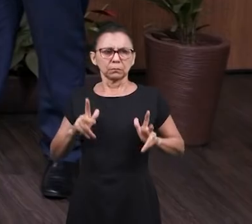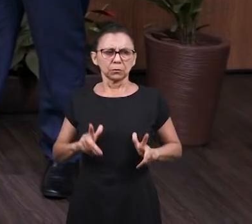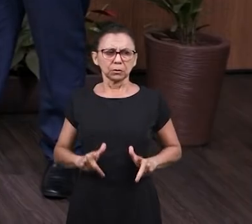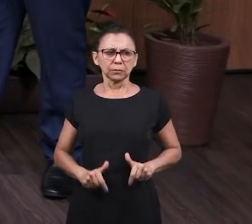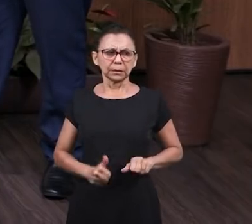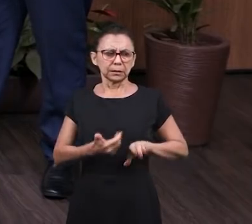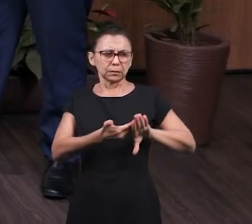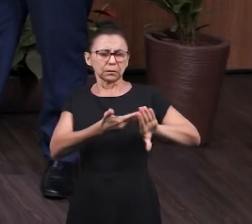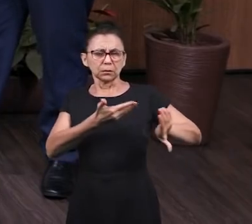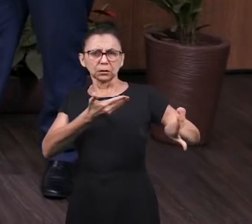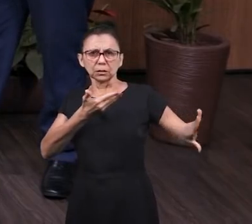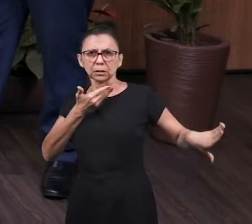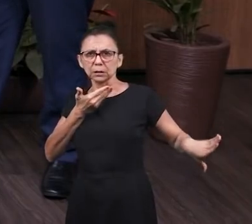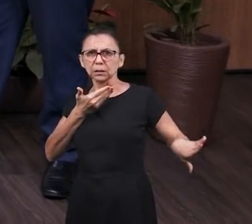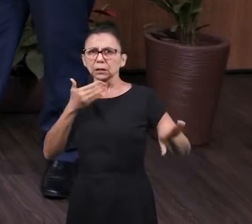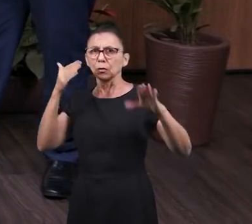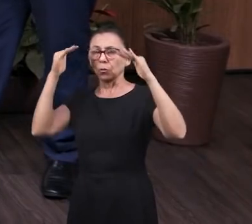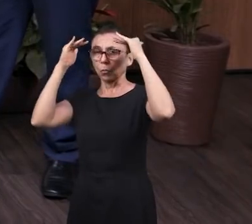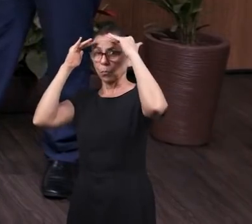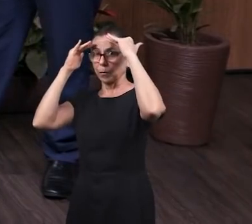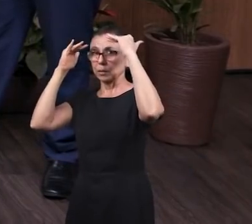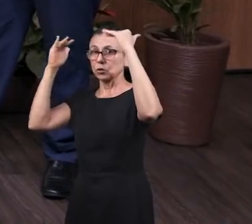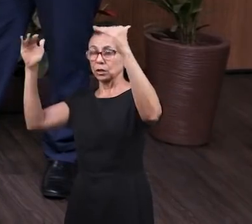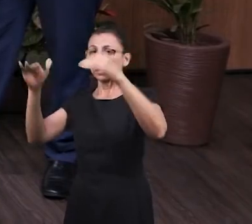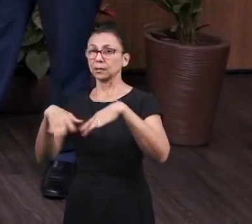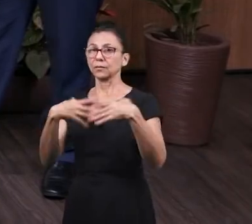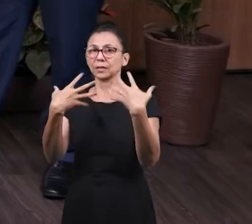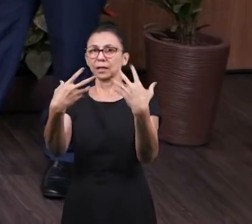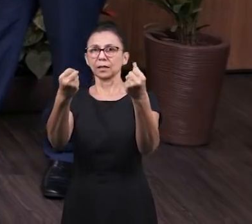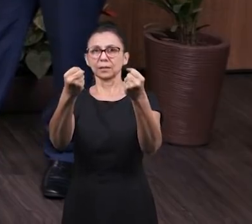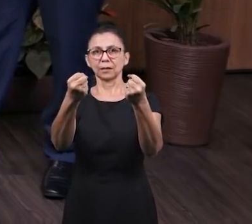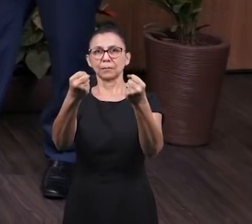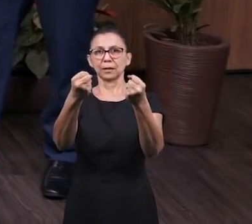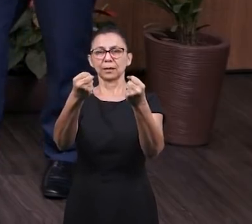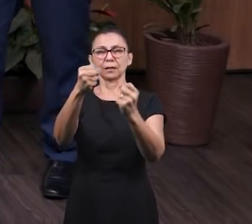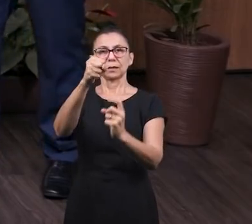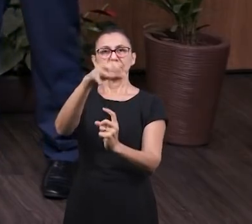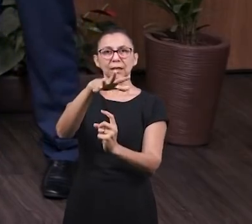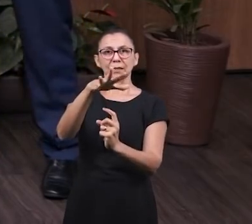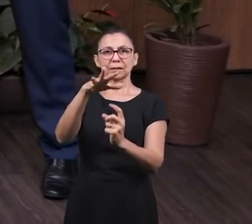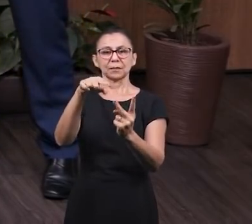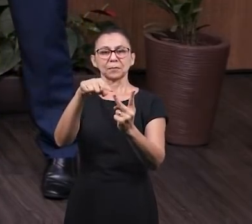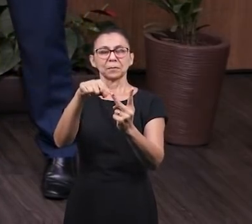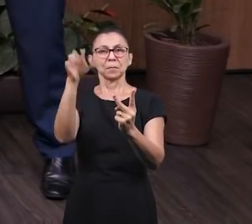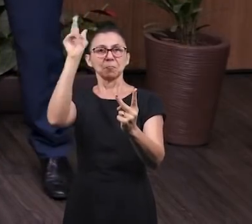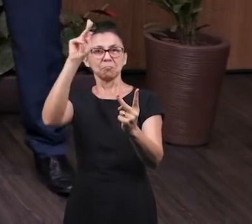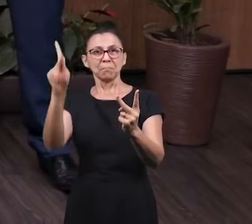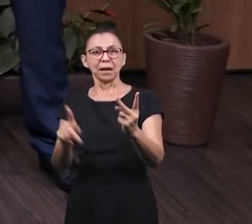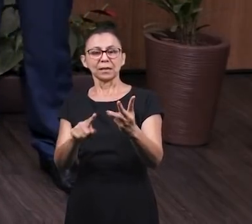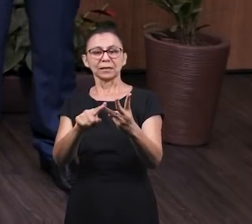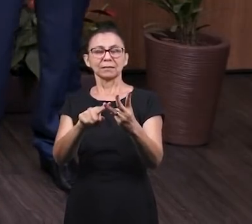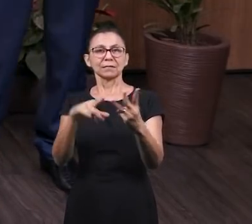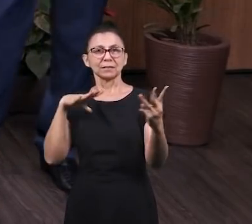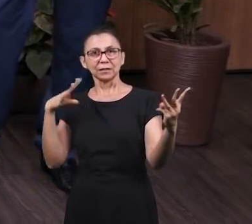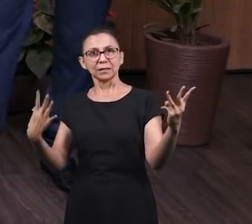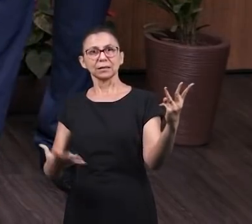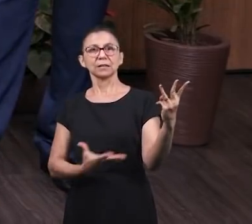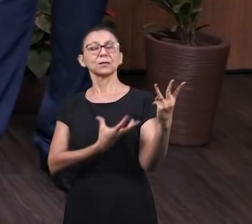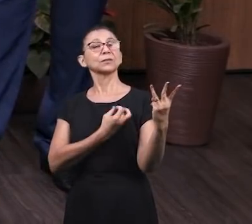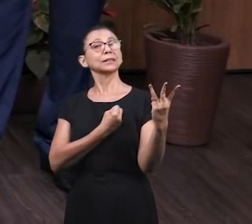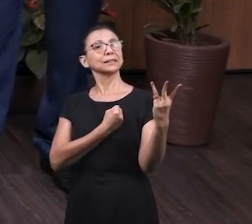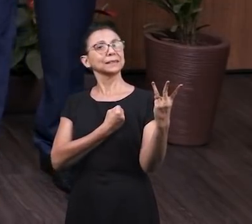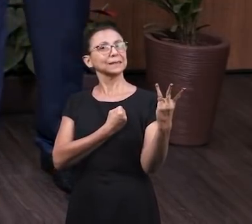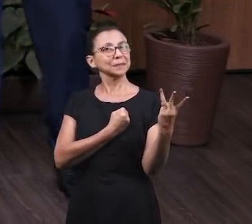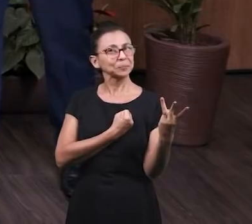sangue de Jesus. para receber graça e paz, E salvação. salvação. Da mesma